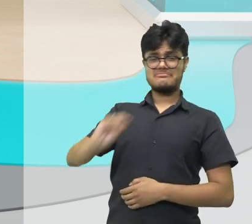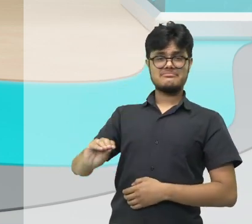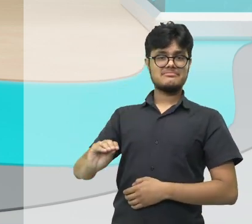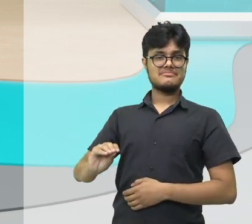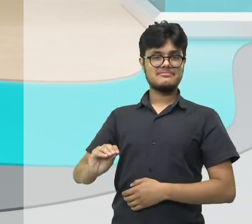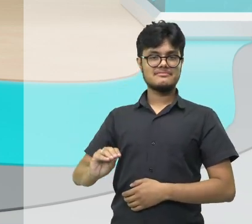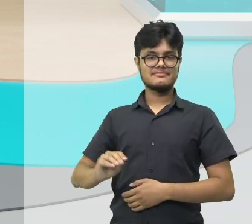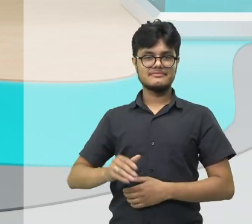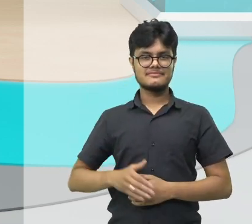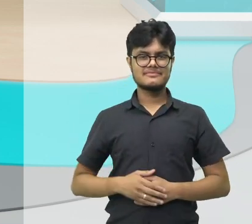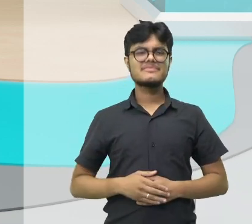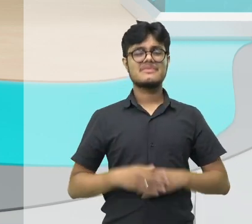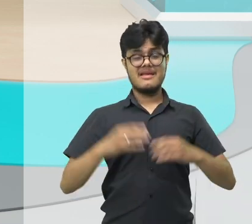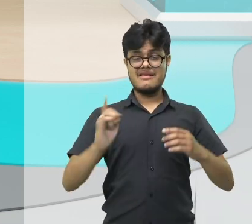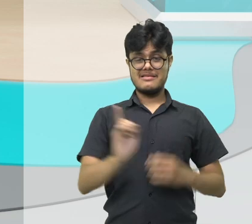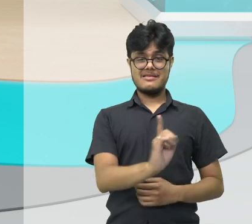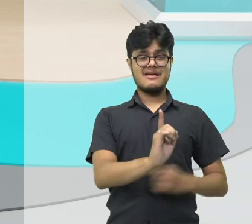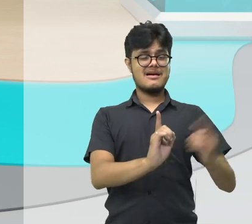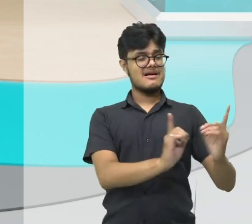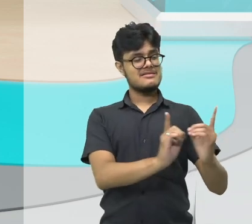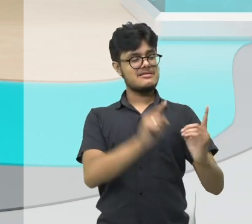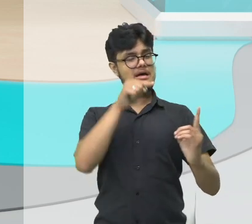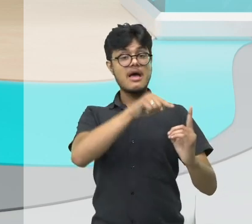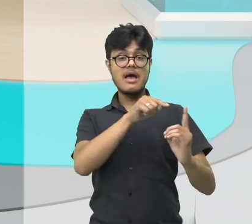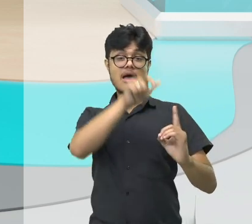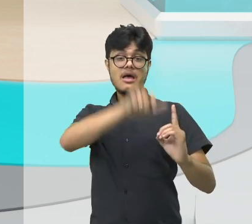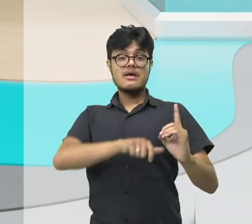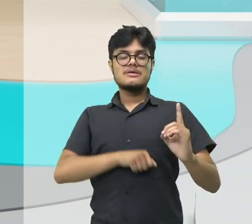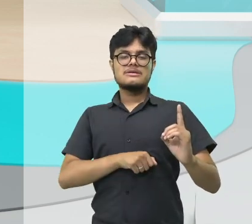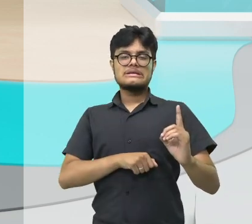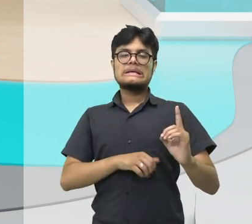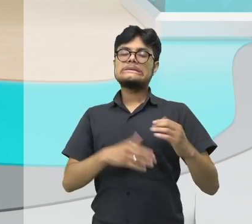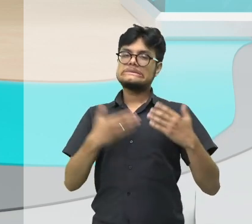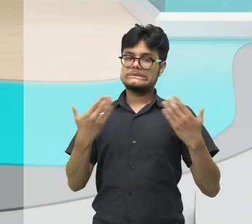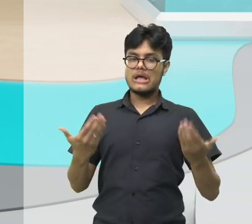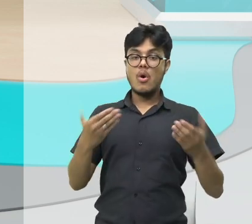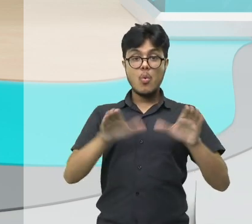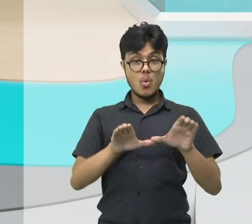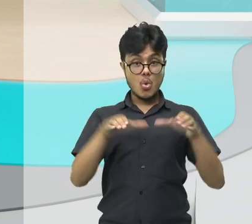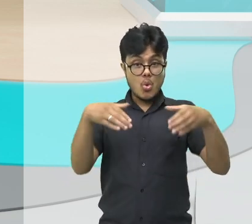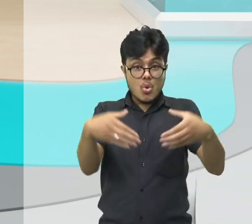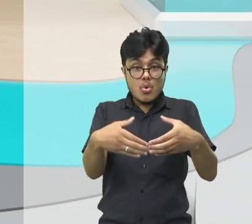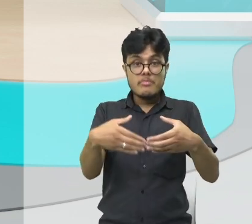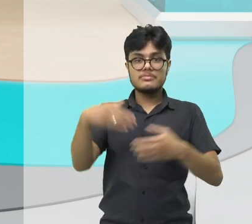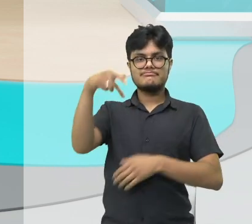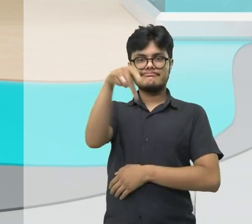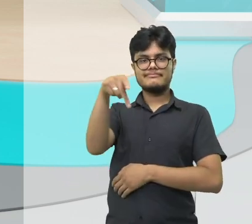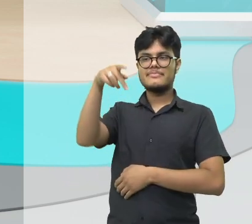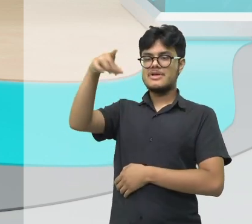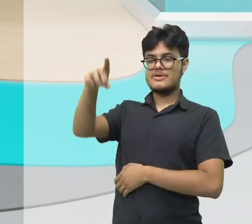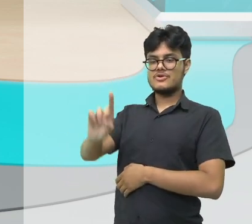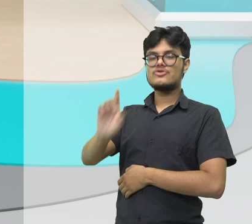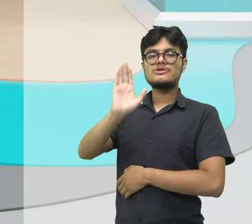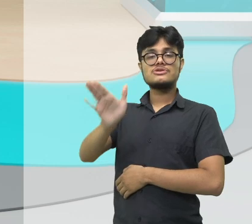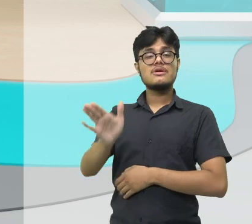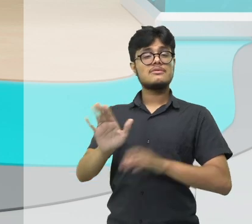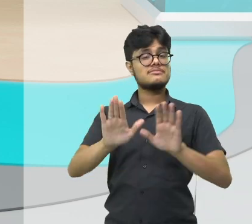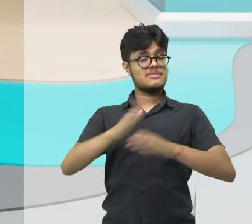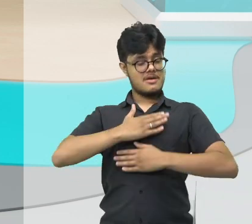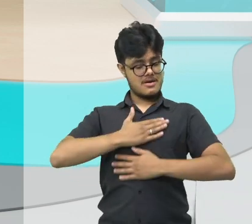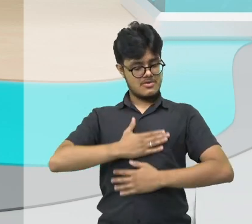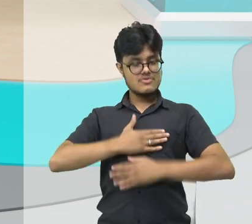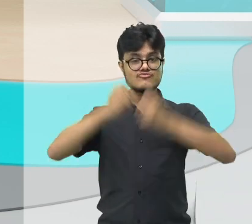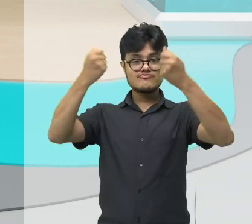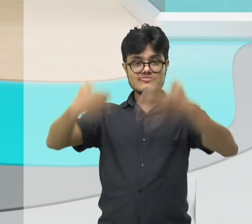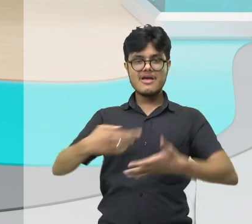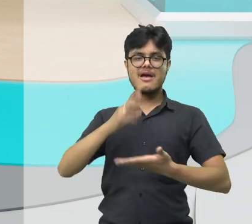maltratado pelos atendentes. E aí, prontamente, a equipe que representa esse diretor foi lá e, ó, vamos escrever